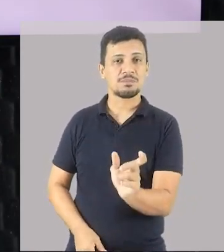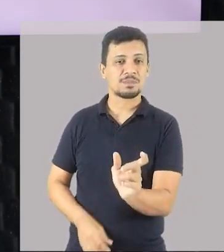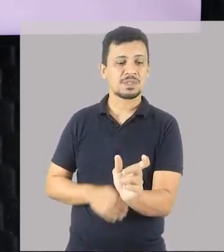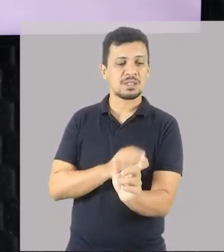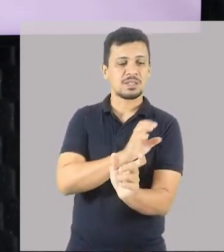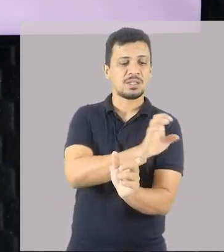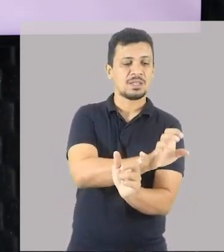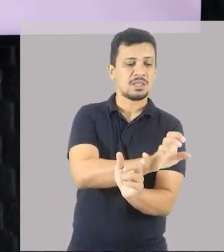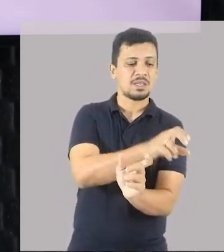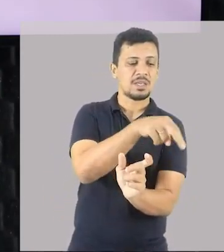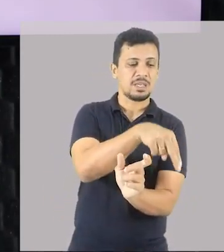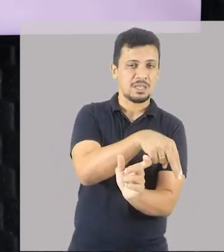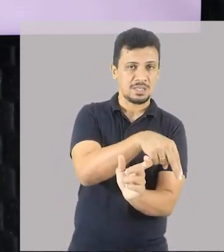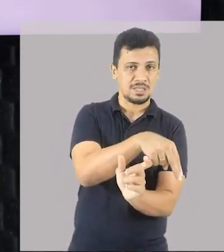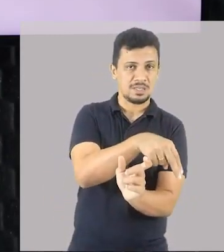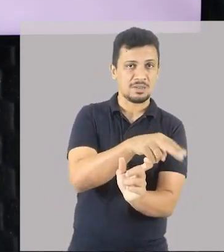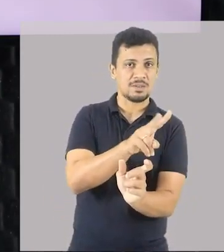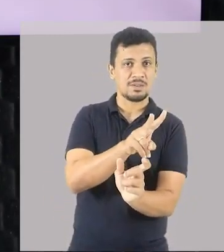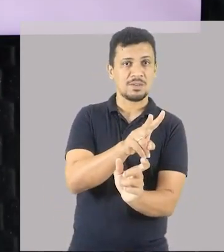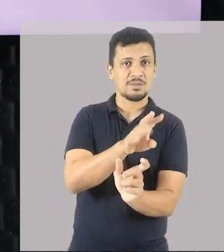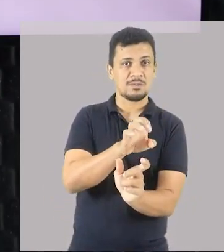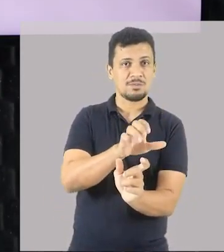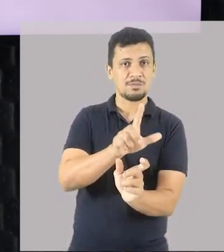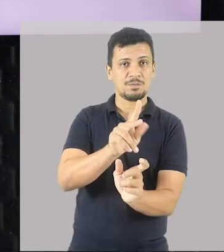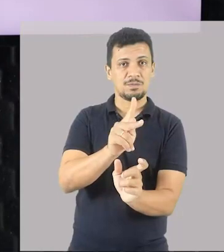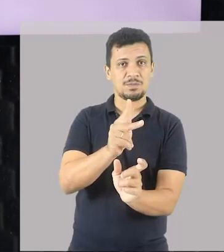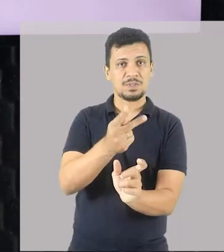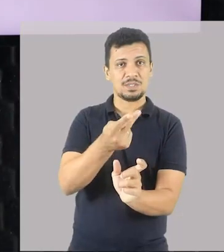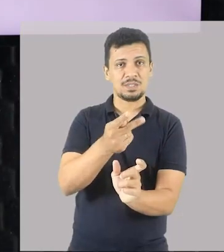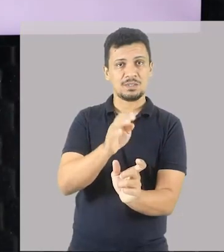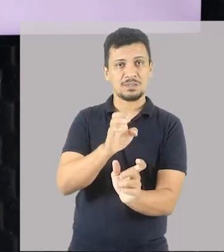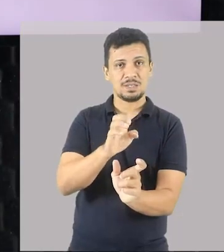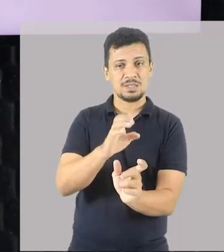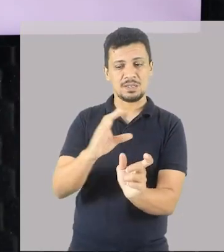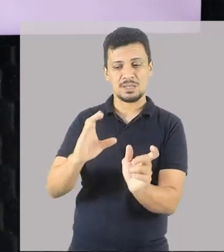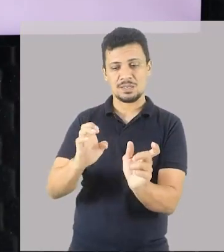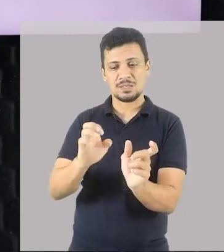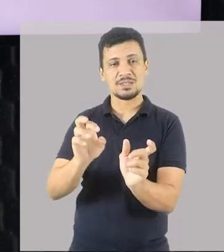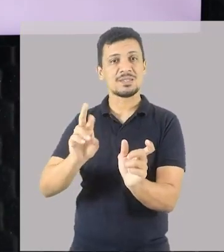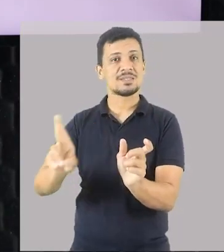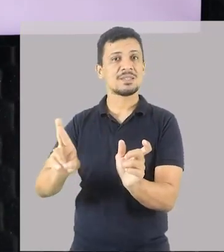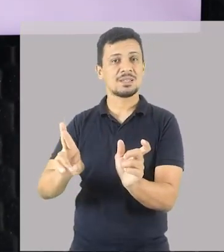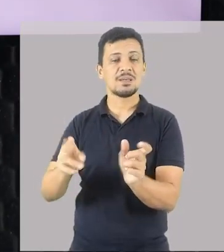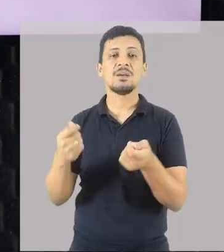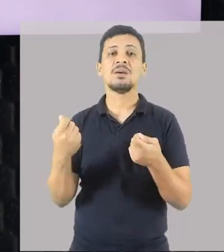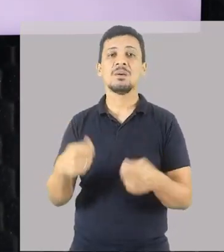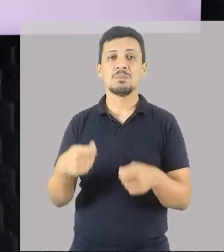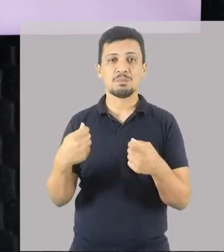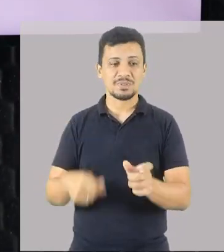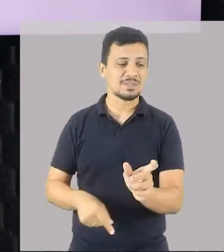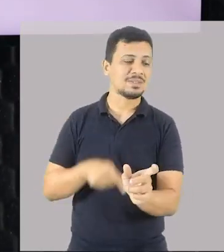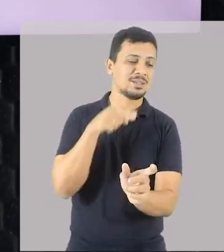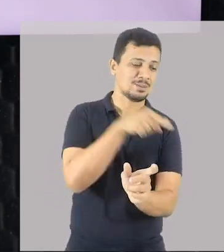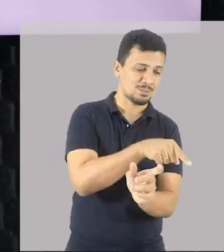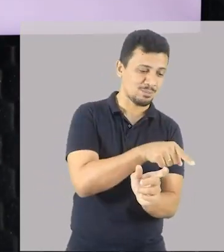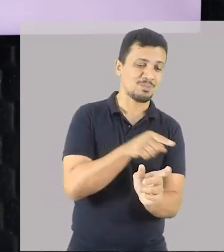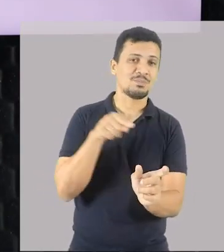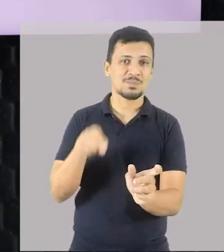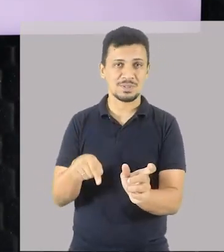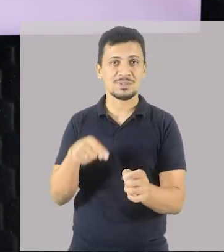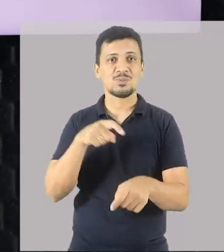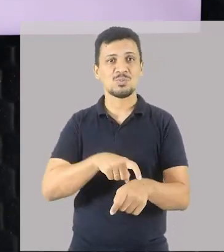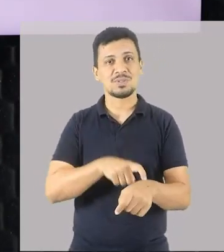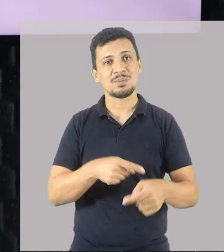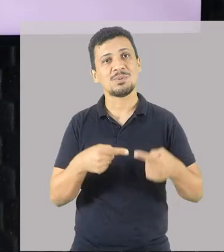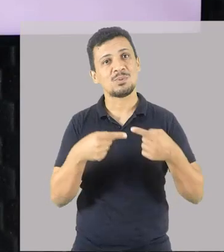palavra envelhecer vem de velho. Quando eu formo a palavra envelhecer, eu preciso do prefixo e do sufixo ao mesmo